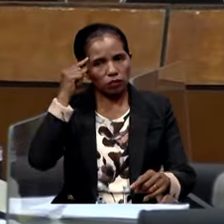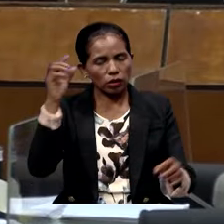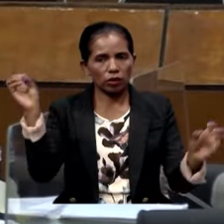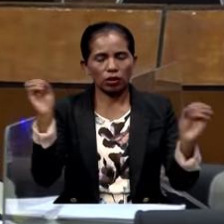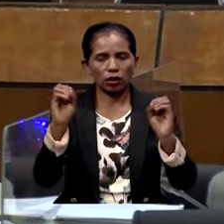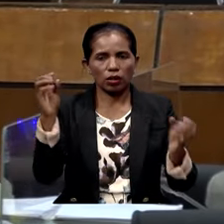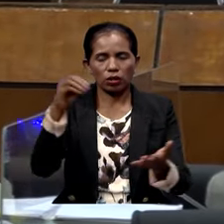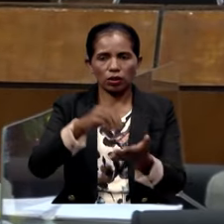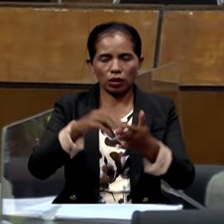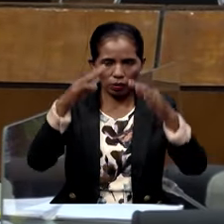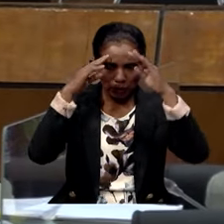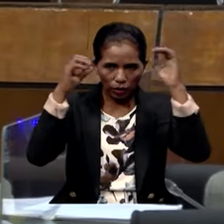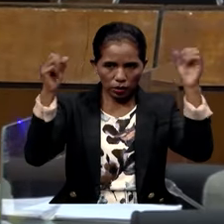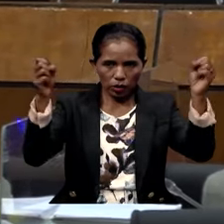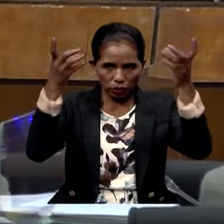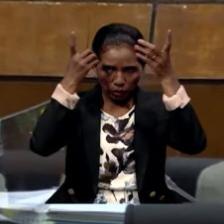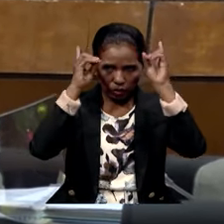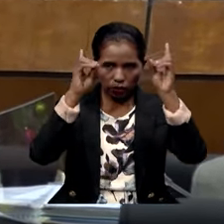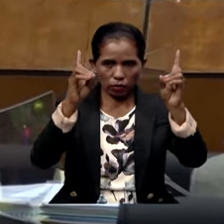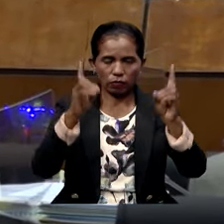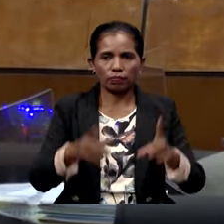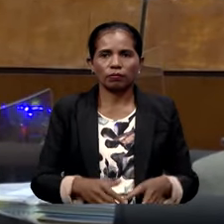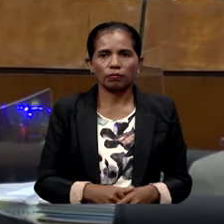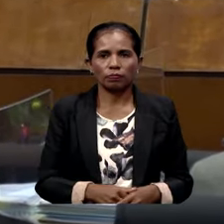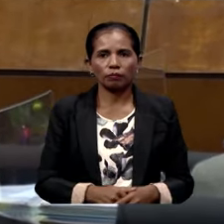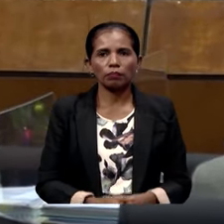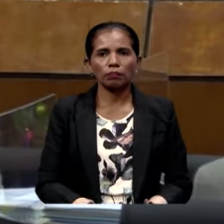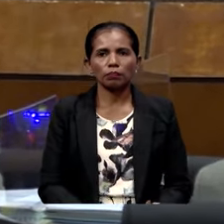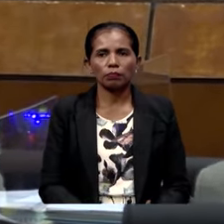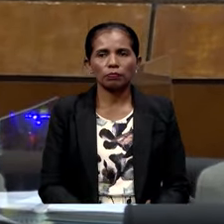vincula presidente da república nia decisão. Joanico Vicente, Jaime dos Santos, ZMN.